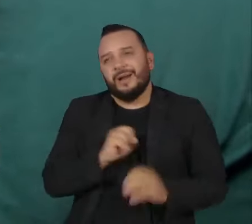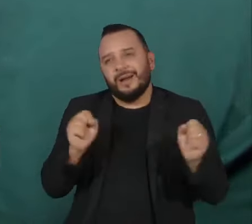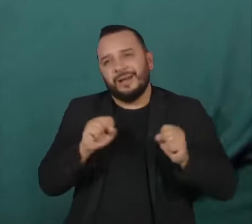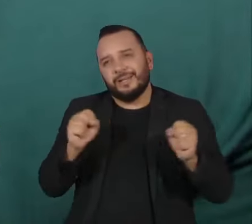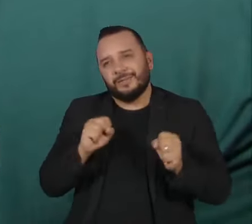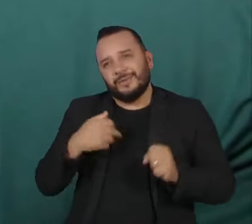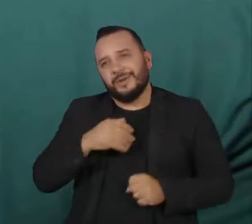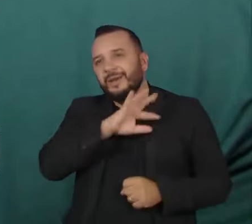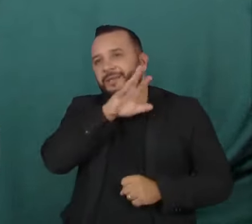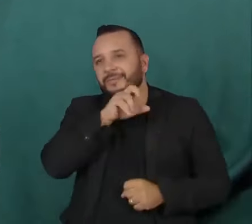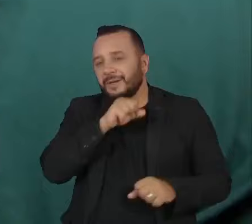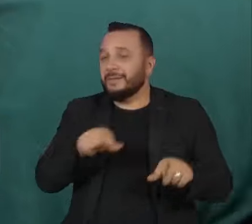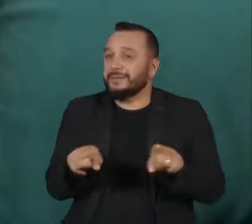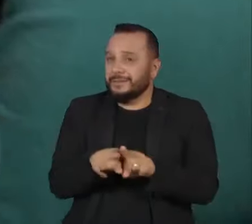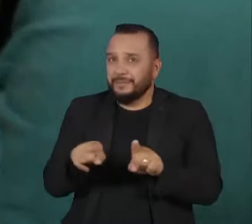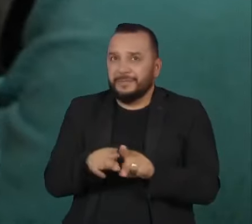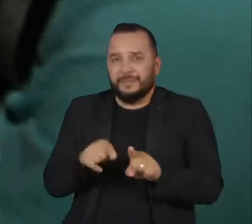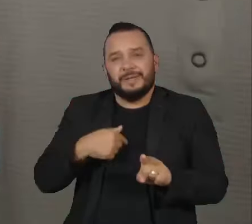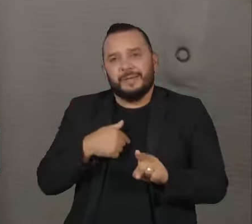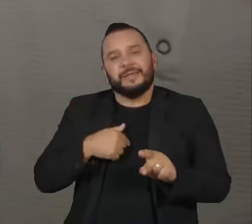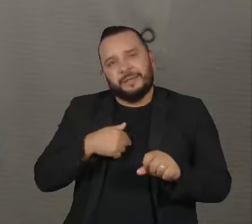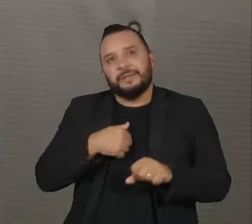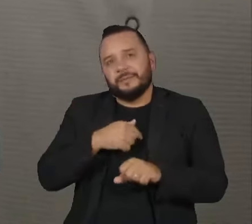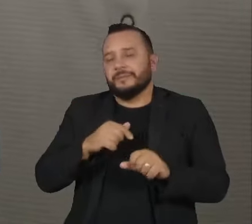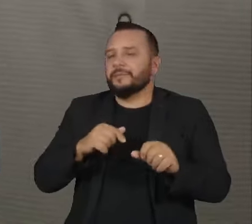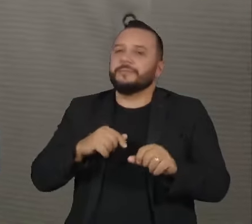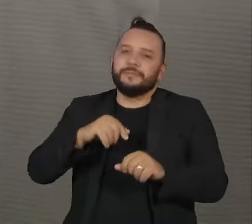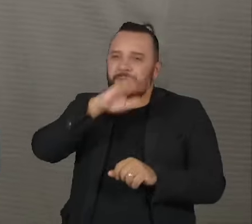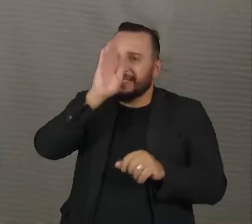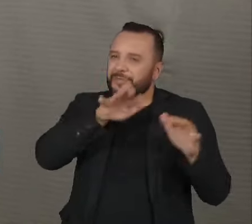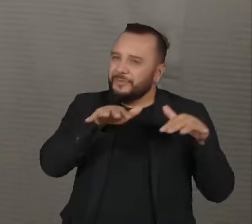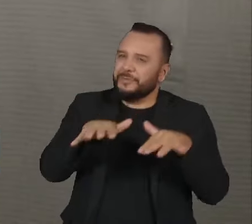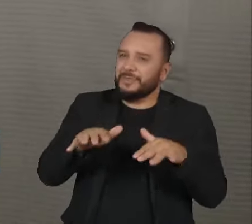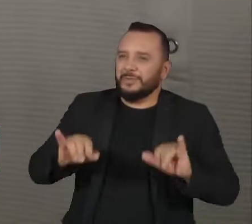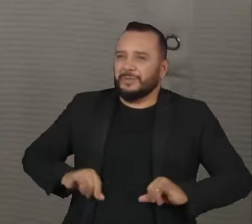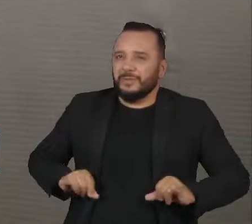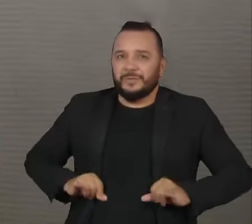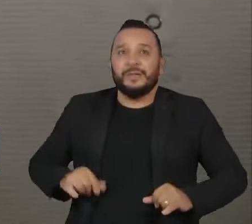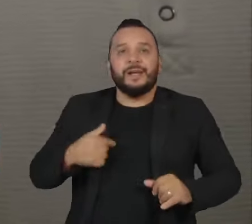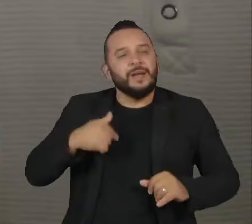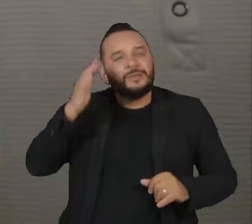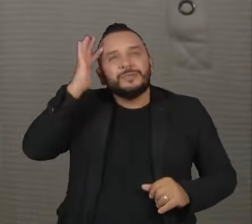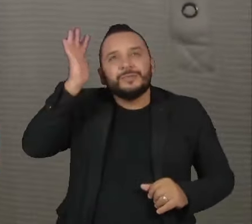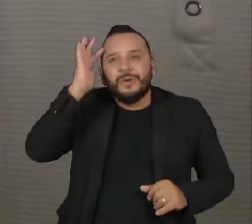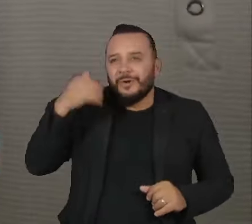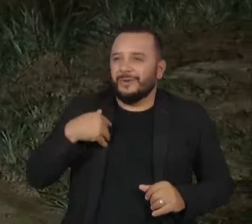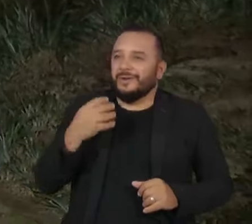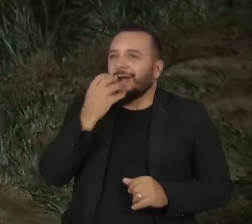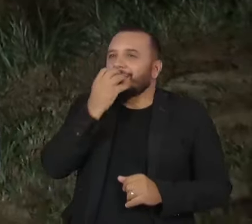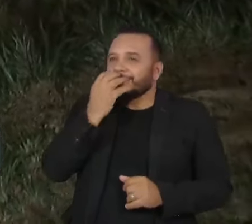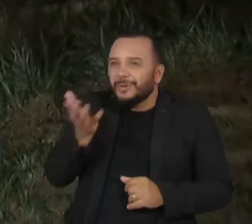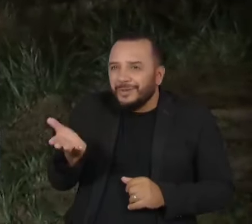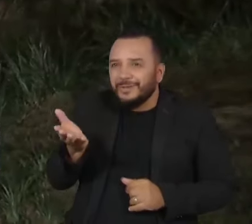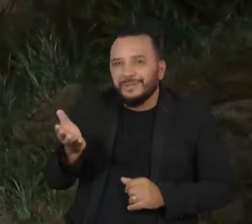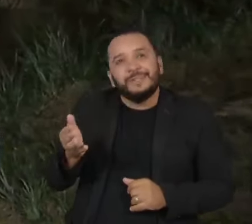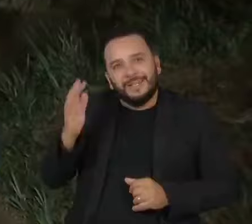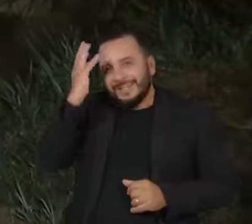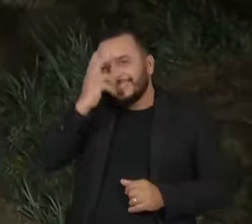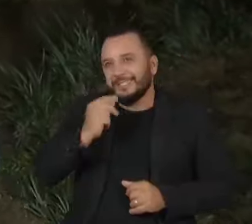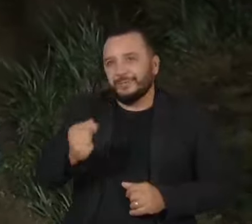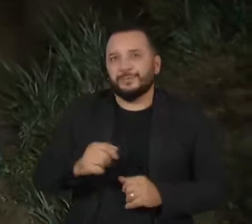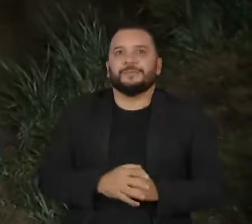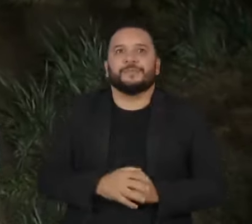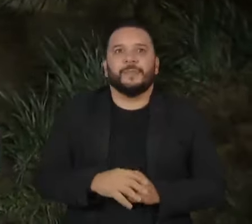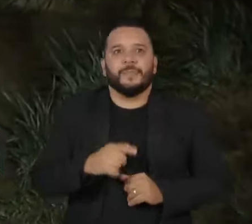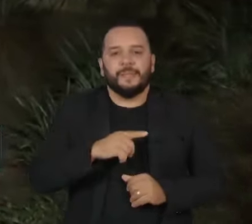outra porque foi uma comoção nacional, né? É meu sonho ter um cachorrinho dessa cor, ele é muito lindo. Não muito longe dali,